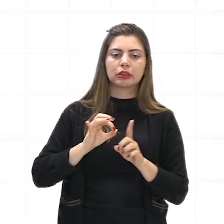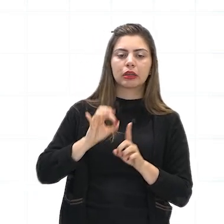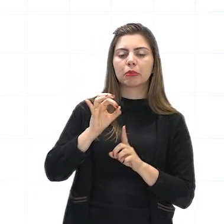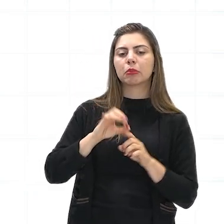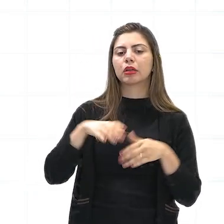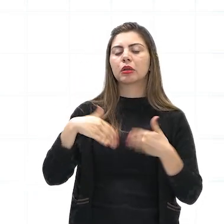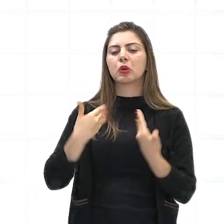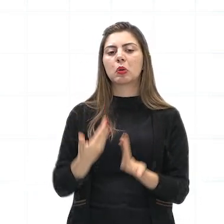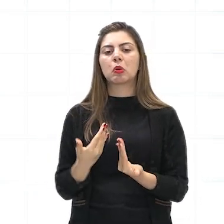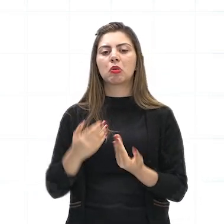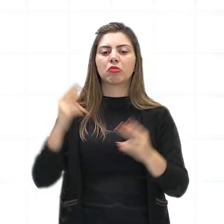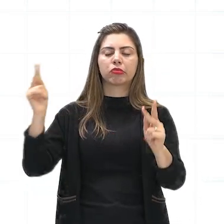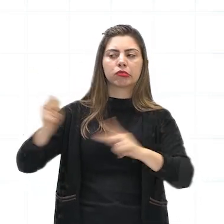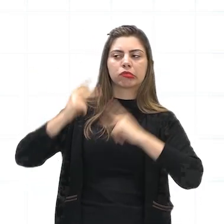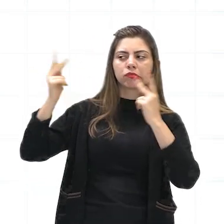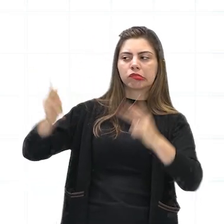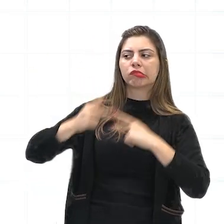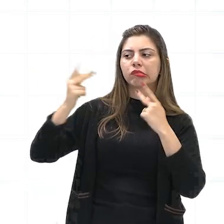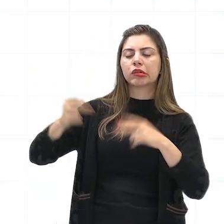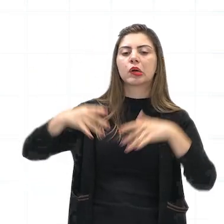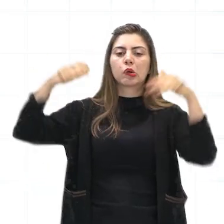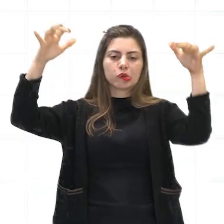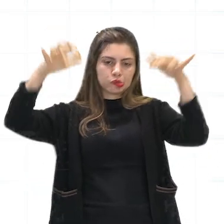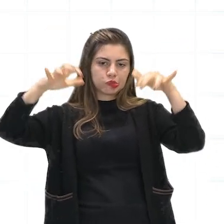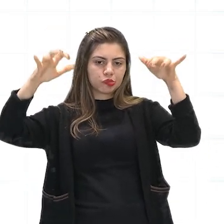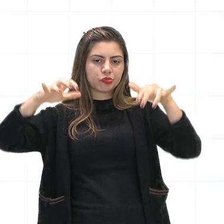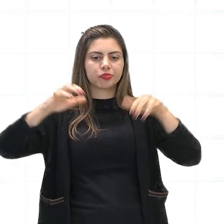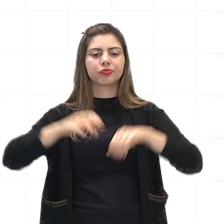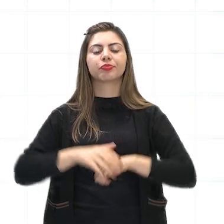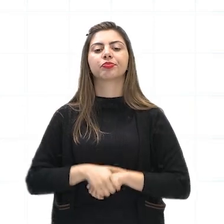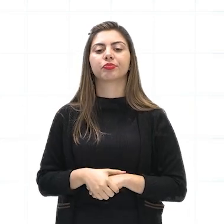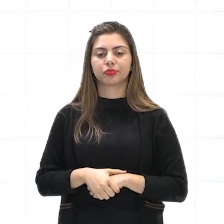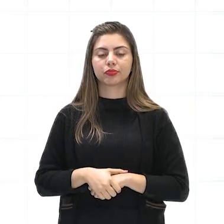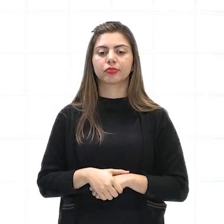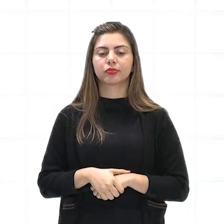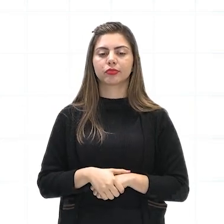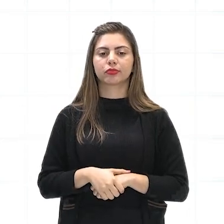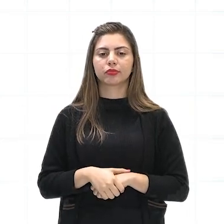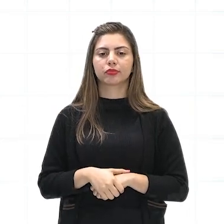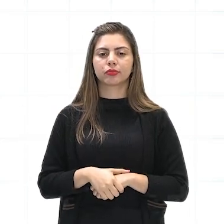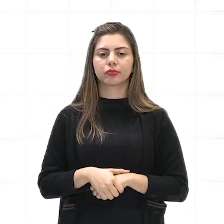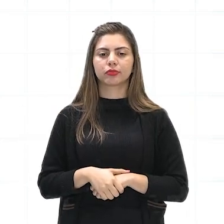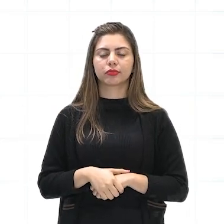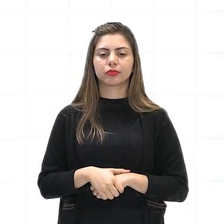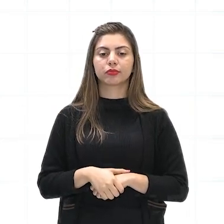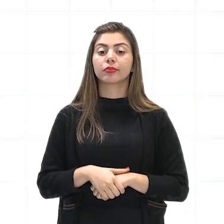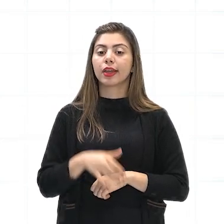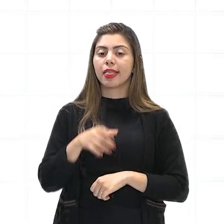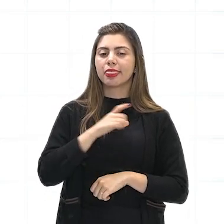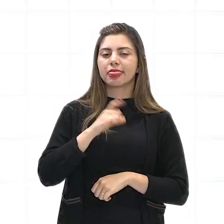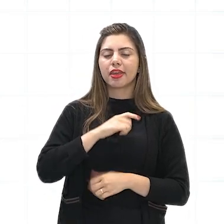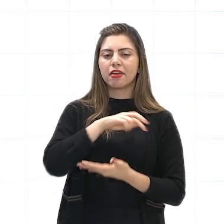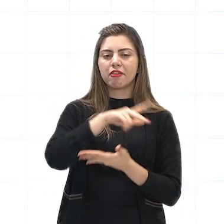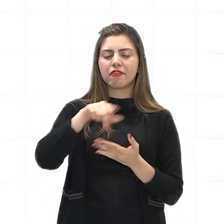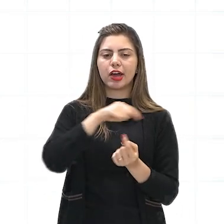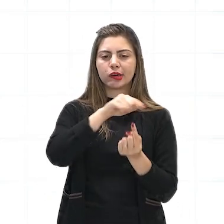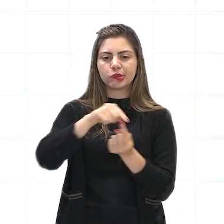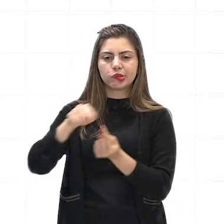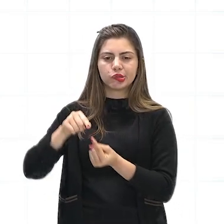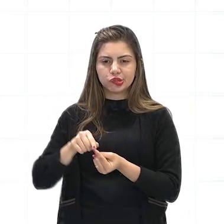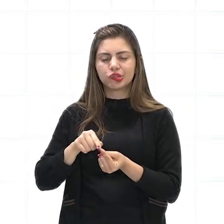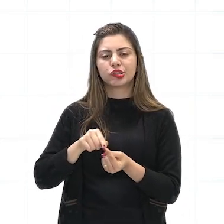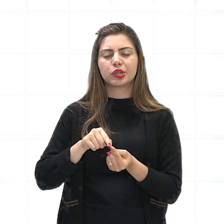como temperatura, vento e chuva. Aí, como exemplo, nós temos o arborismo,